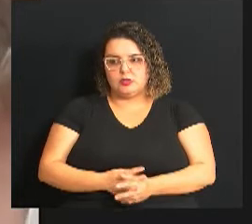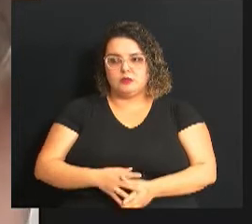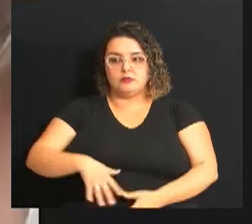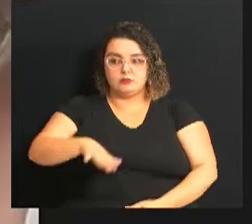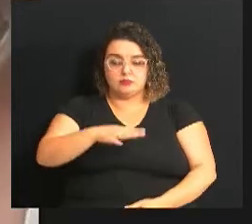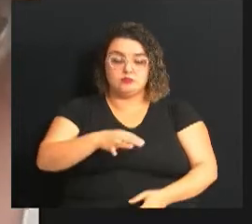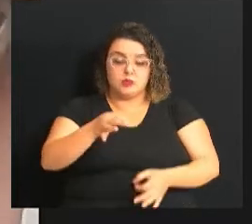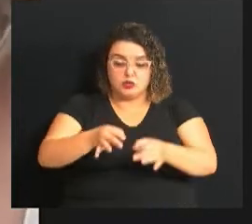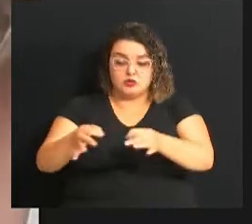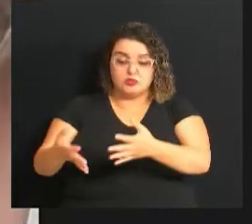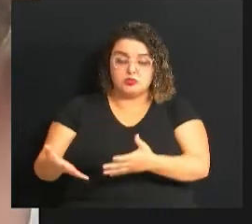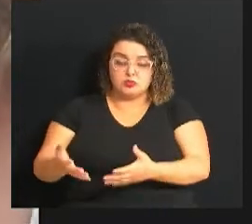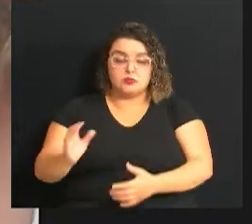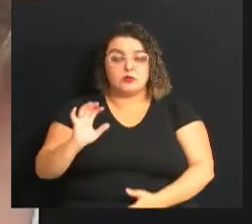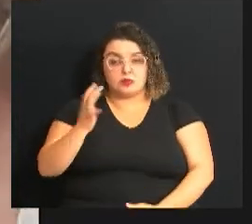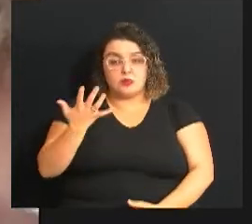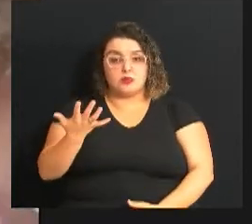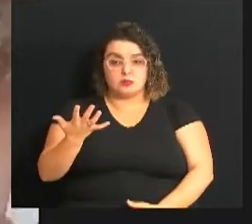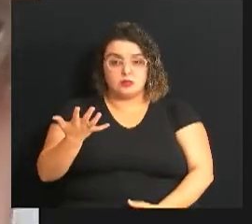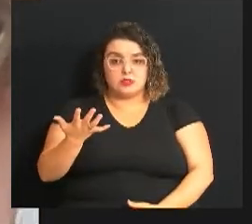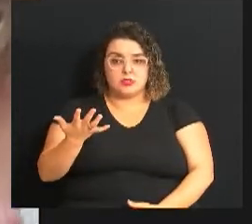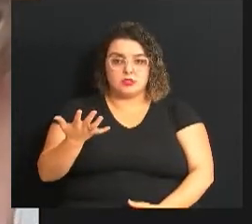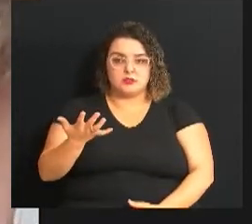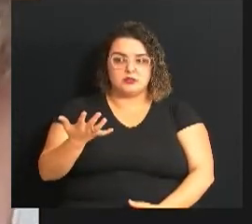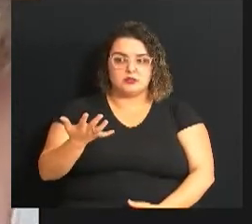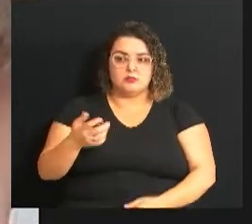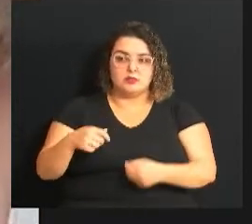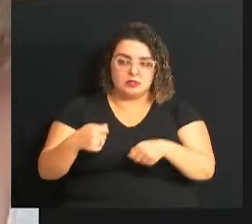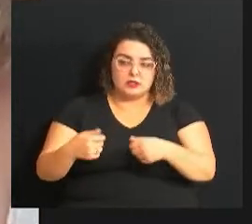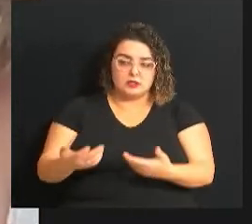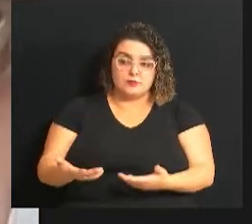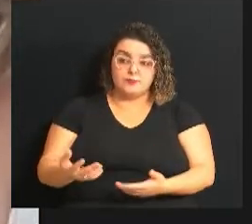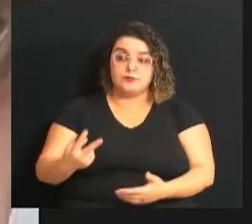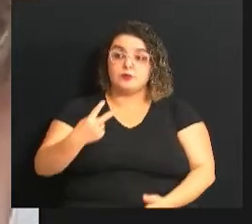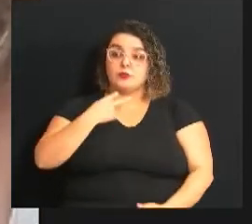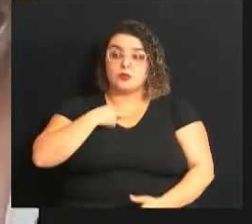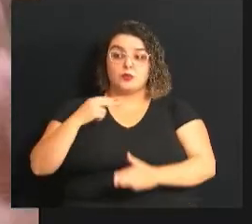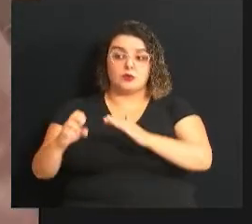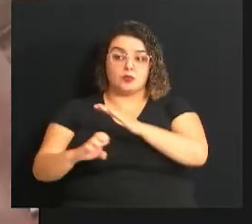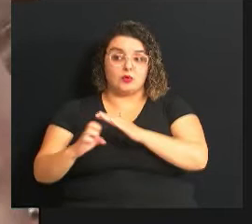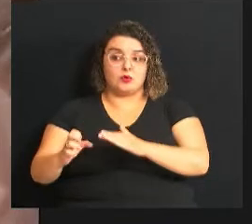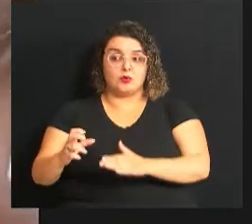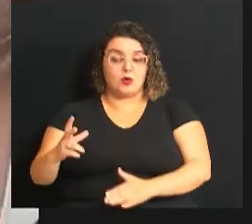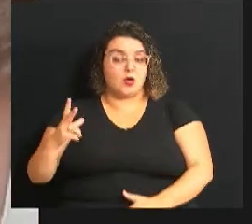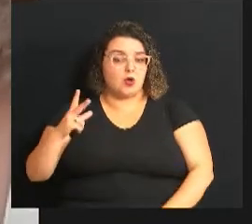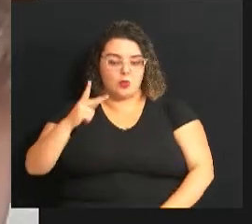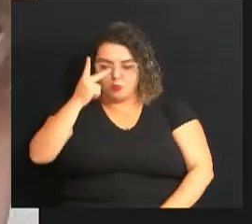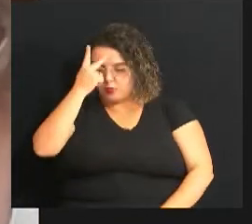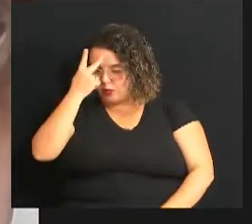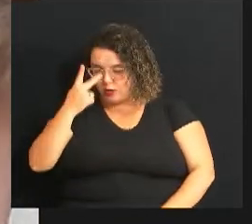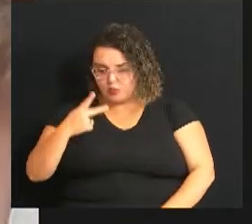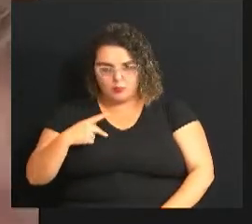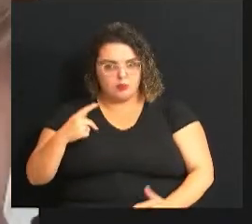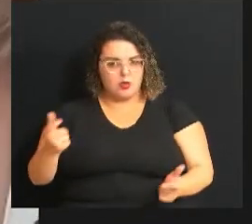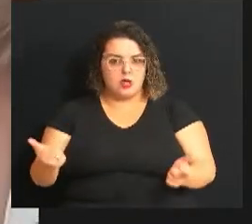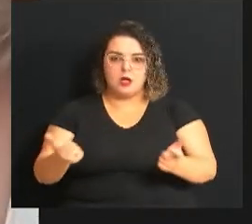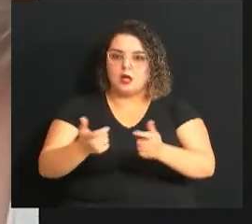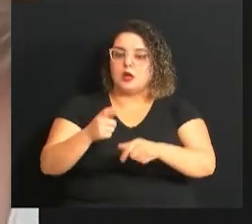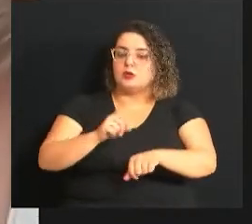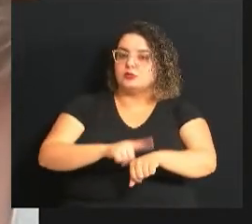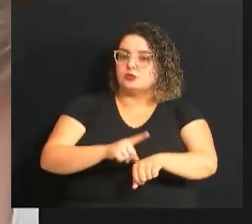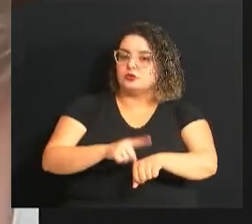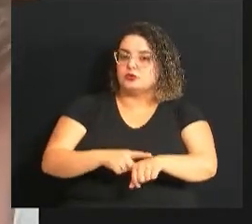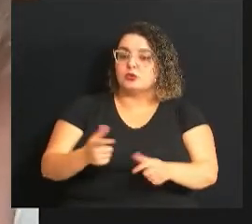isso aconteça, tá? Agora, não pode a empresa, moto próprio, reduzir essa carga horária e reduzir